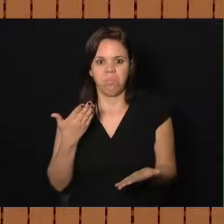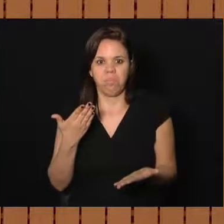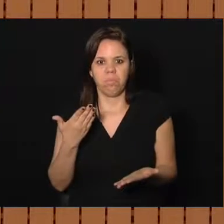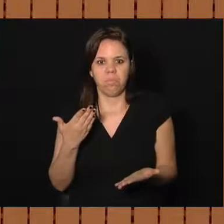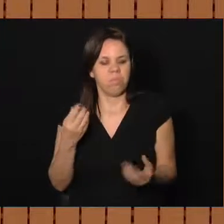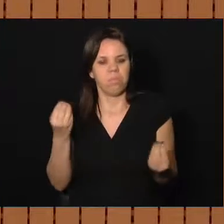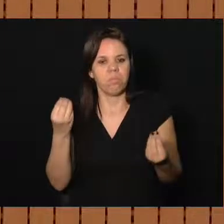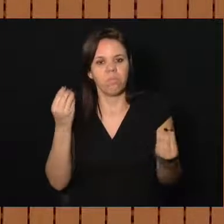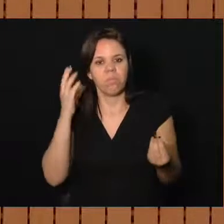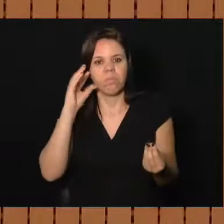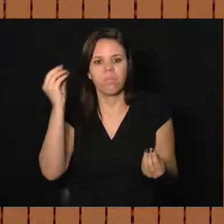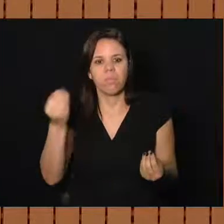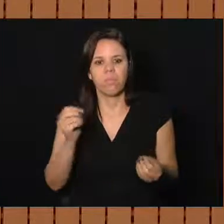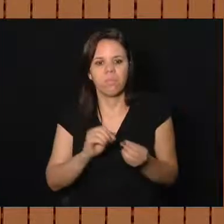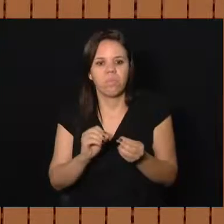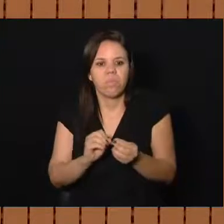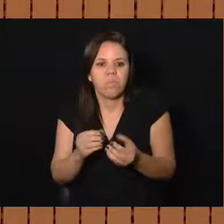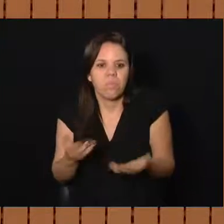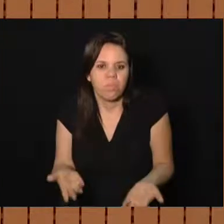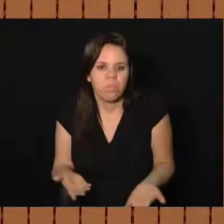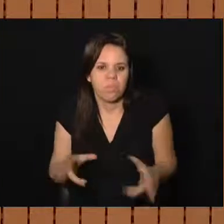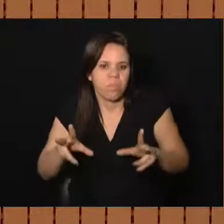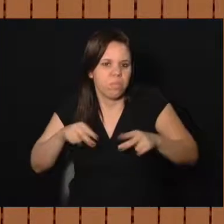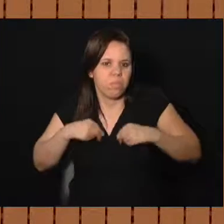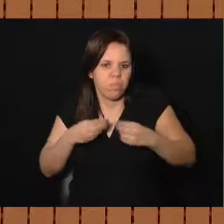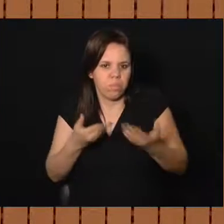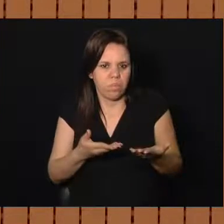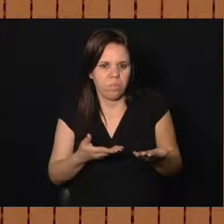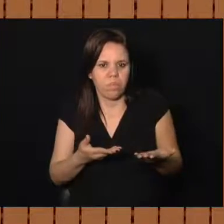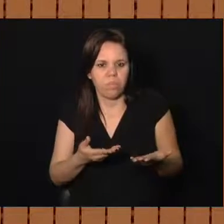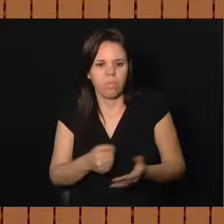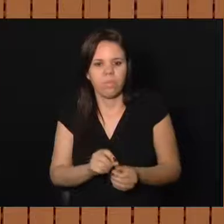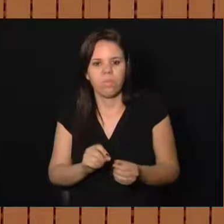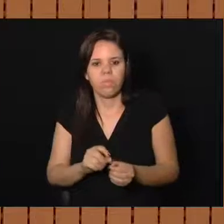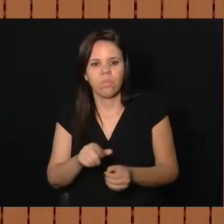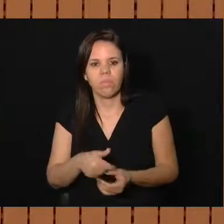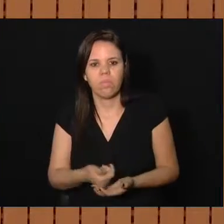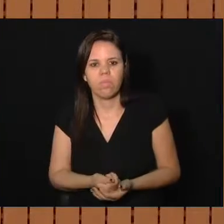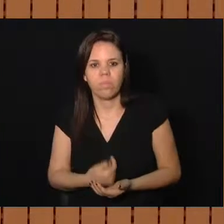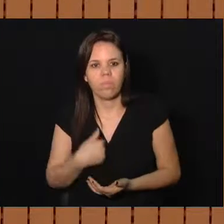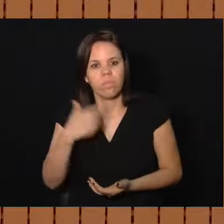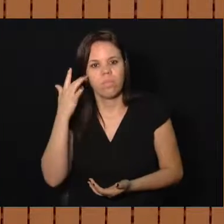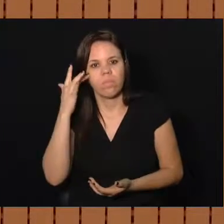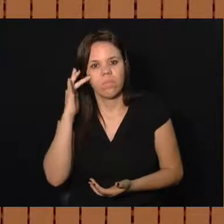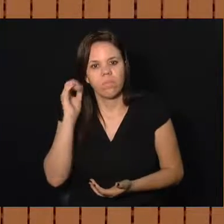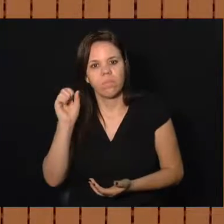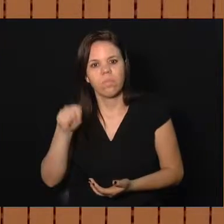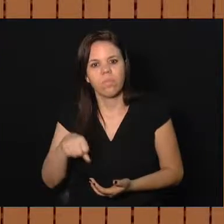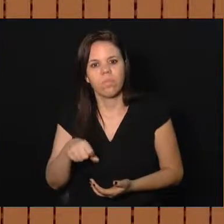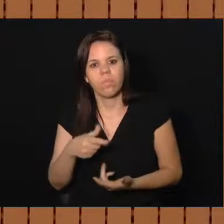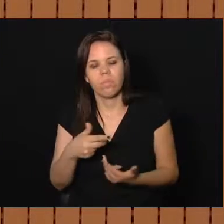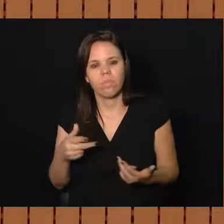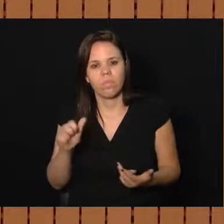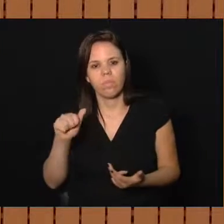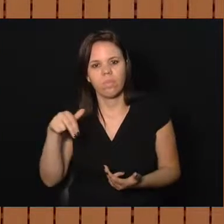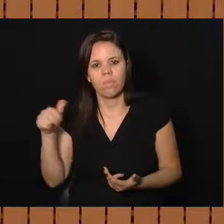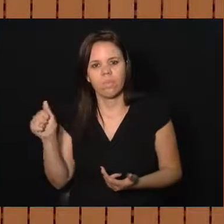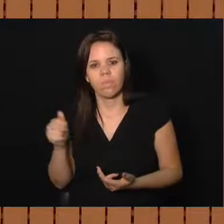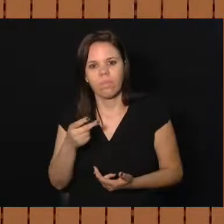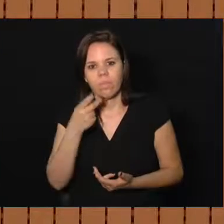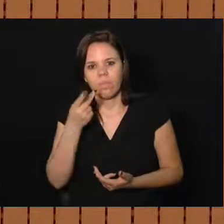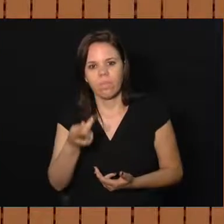conseguia entender o que eu tinha feito para merecer isso, né? E eu acho que isso tem um pouco do que a Ana fala,